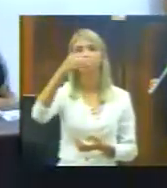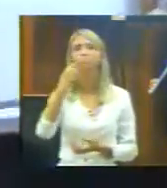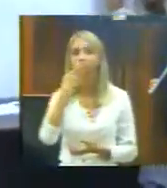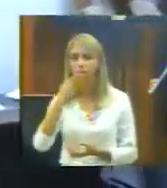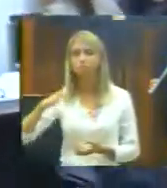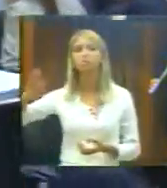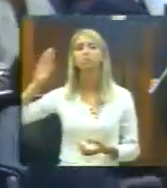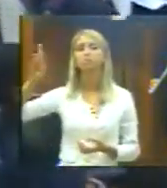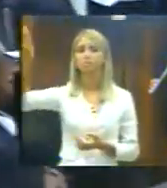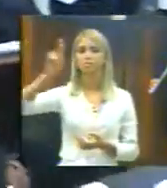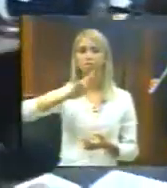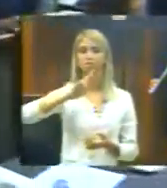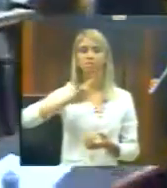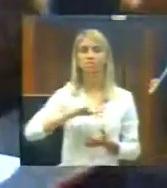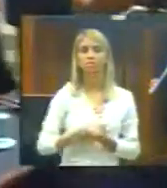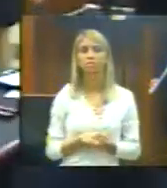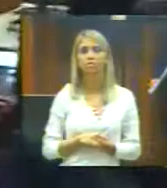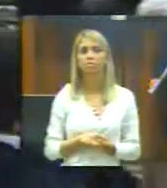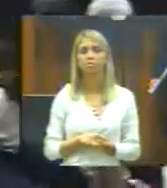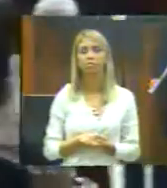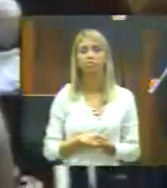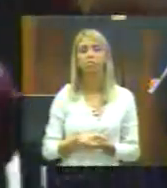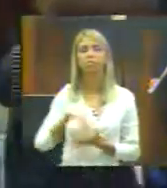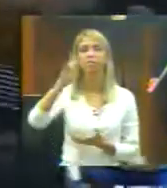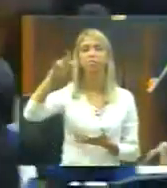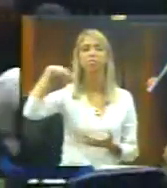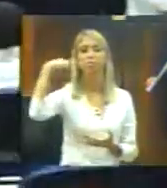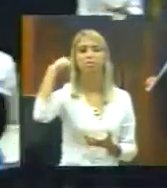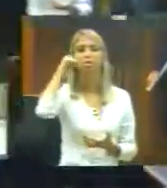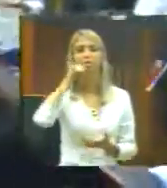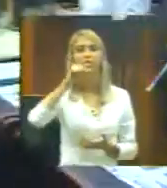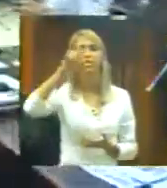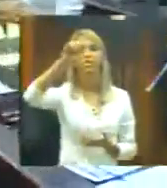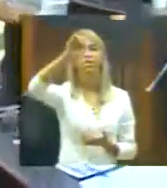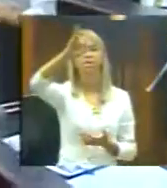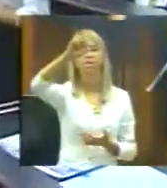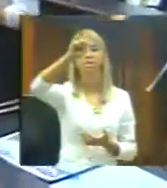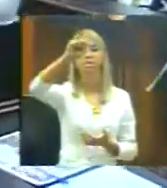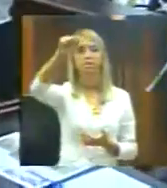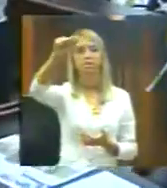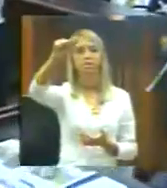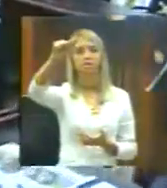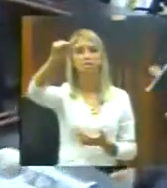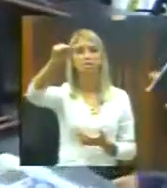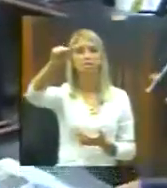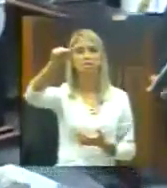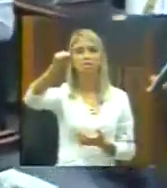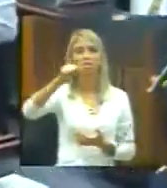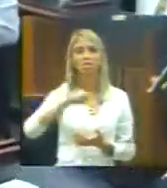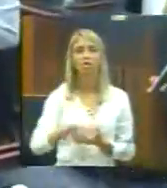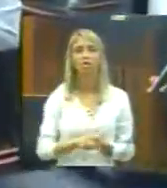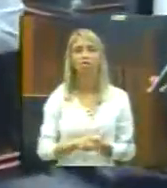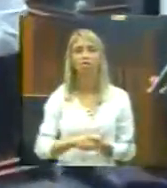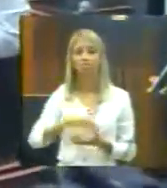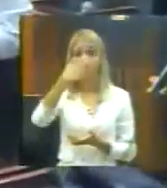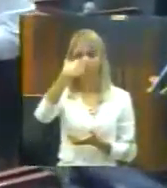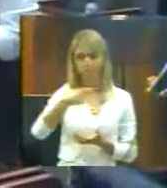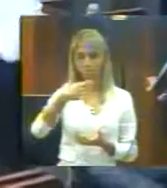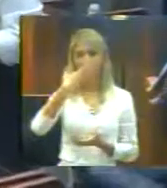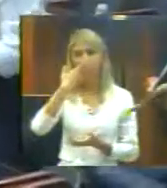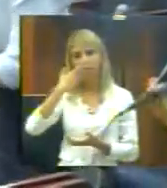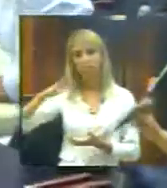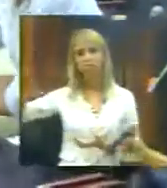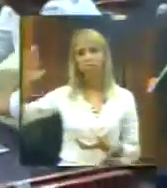prometo. Com a palavra, a nossa nobre vereadora, Raíssa Maria Cerqueira da Silva. Assim, eu